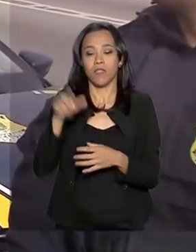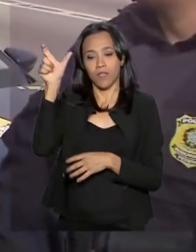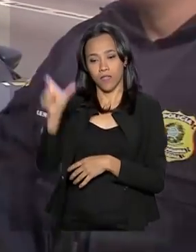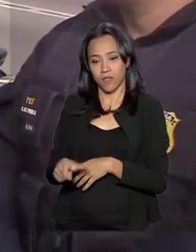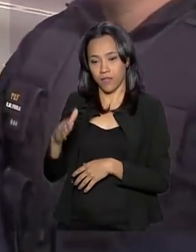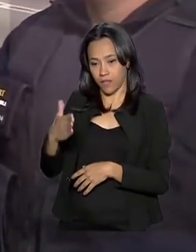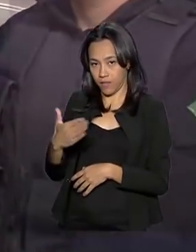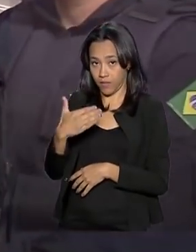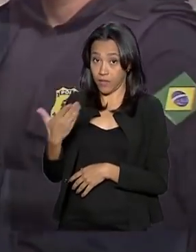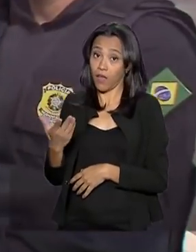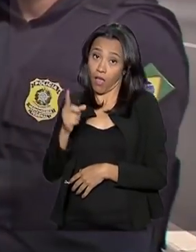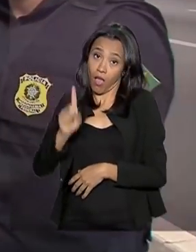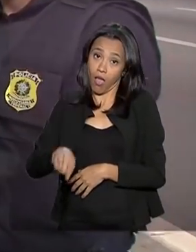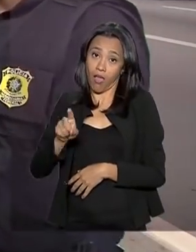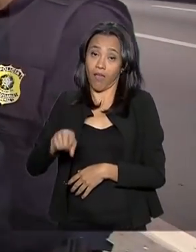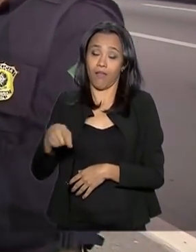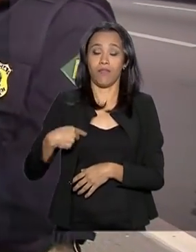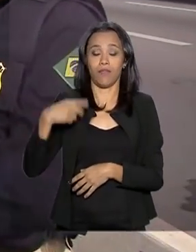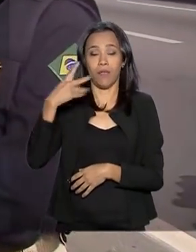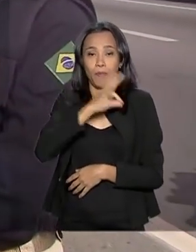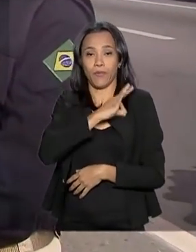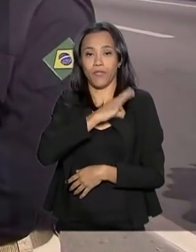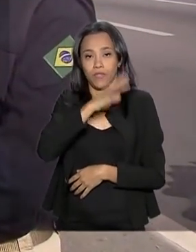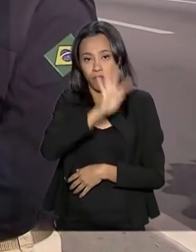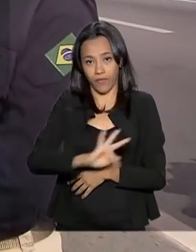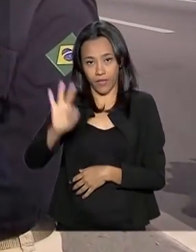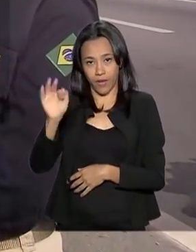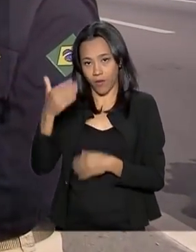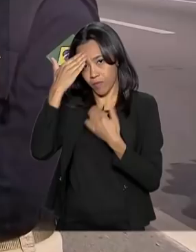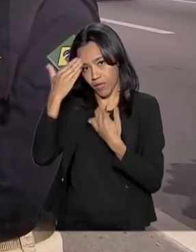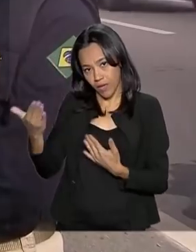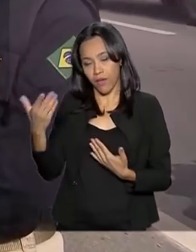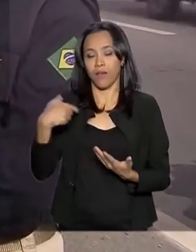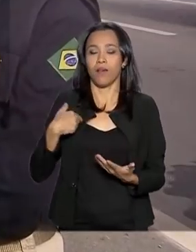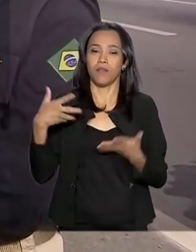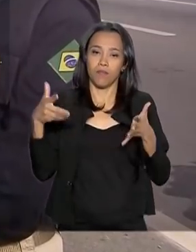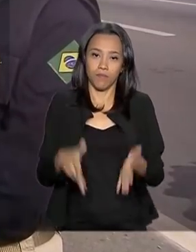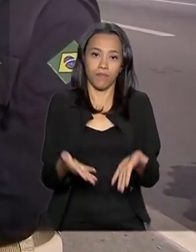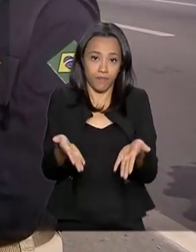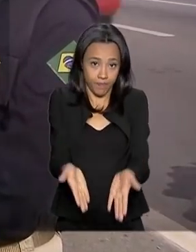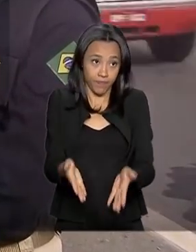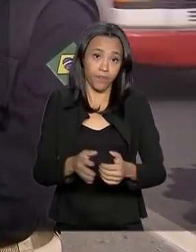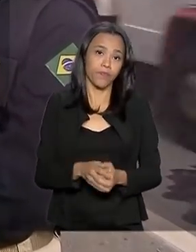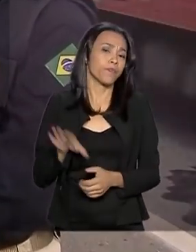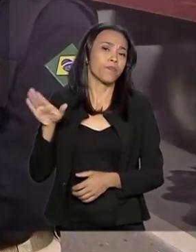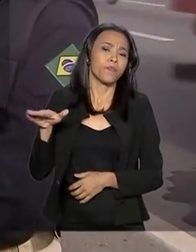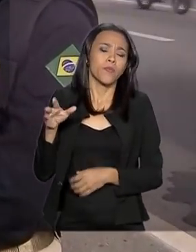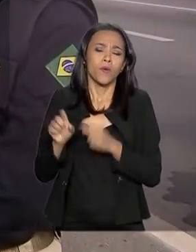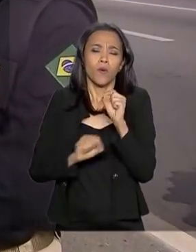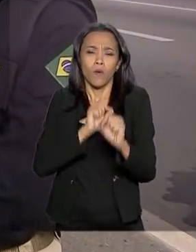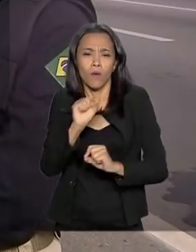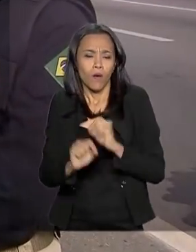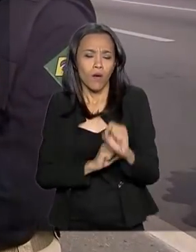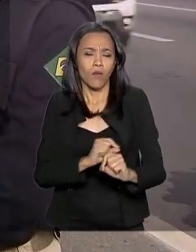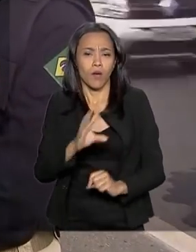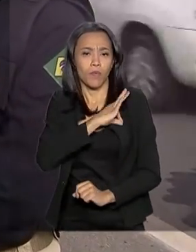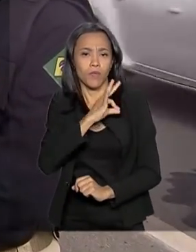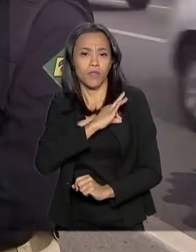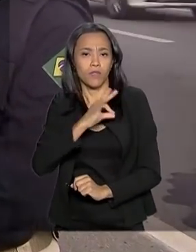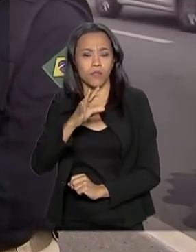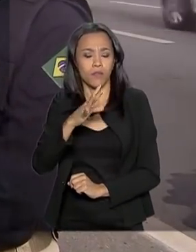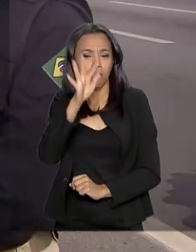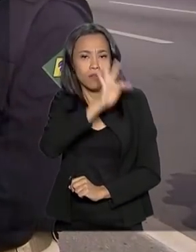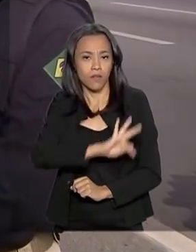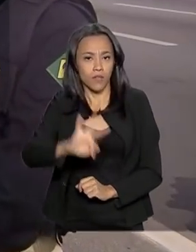Paula, que é porta-voz da Polícia Rodoviária Federal em São Paulo. Obrigado pela sua participação no Governo Agora. Agora, de que maneira a Polícia Rodoviária Federal vai